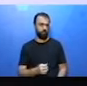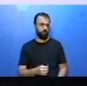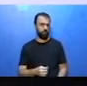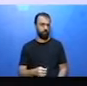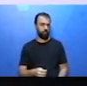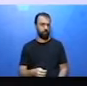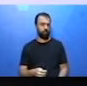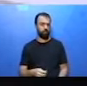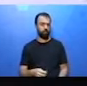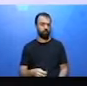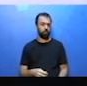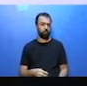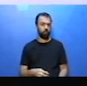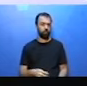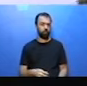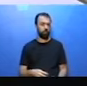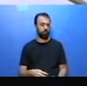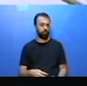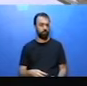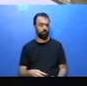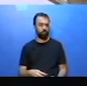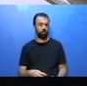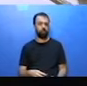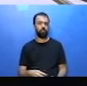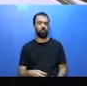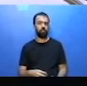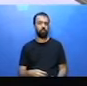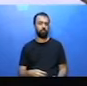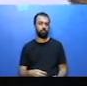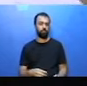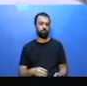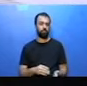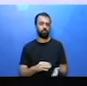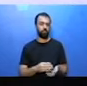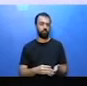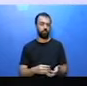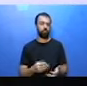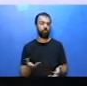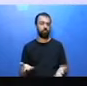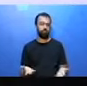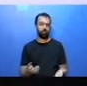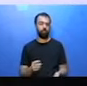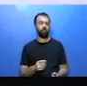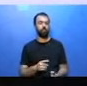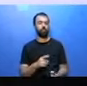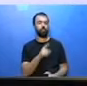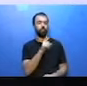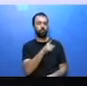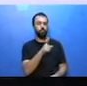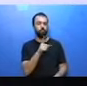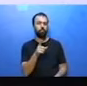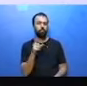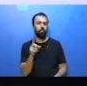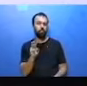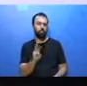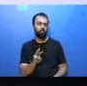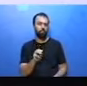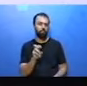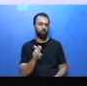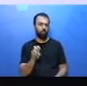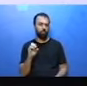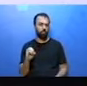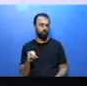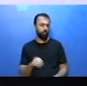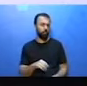olha lá ela pagou 50 sobrou notas de 50 vamos ver com quanto ela ficou